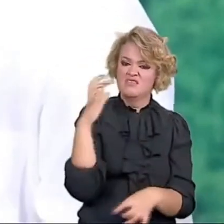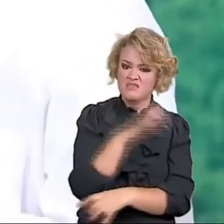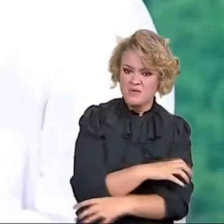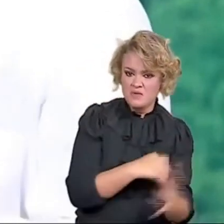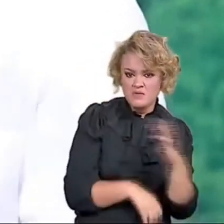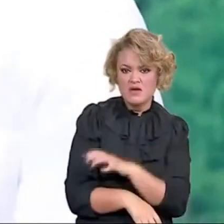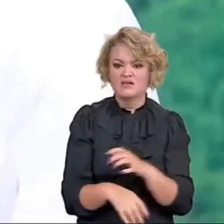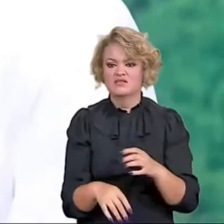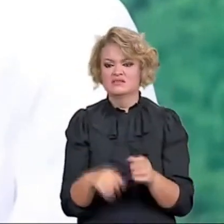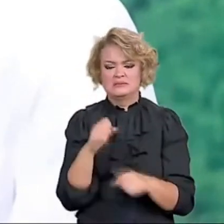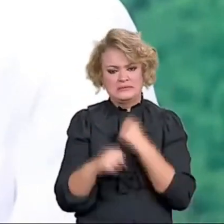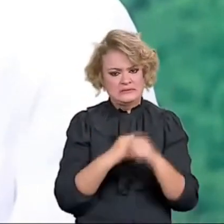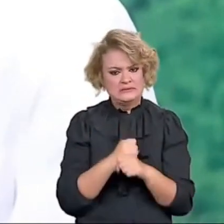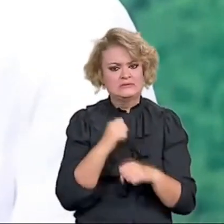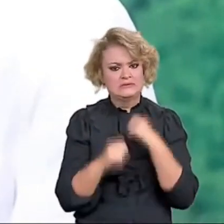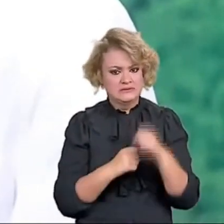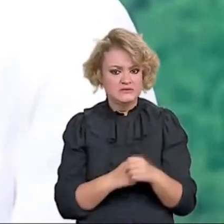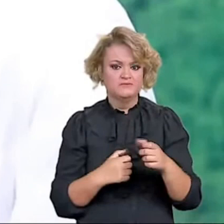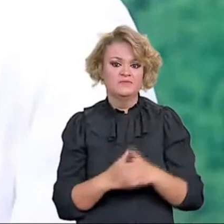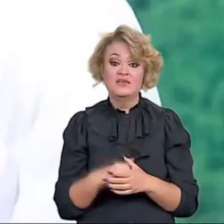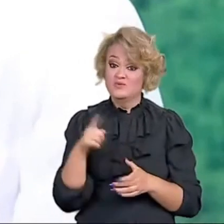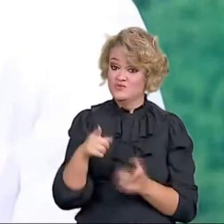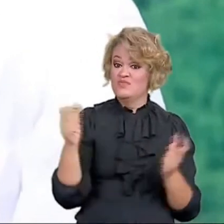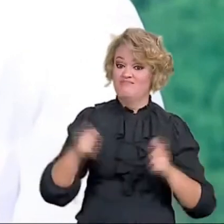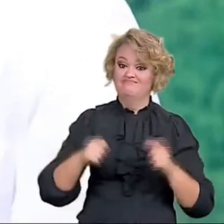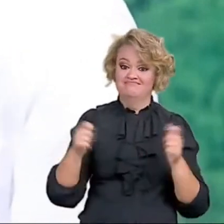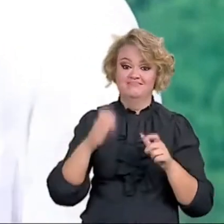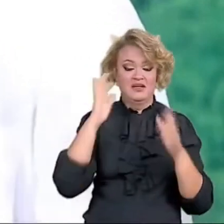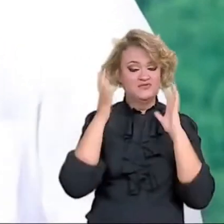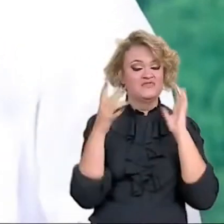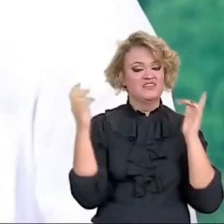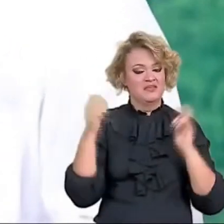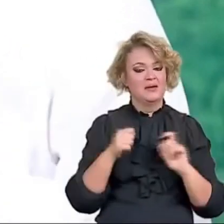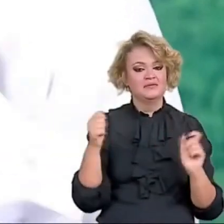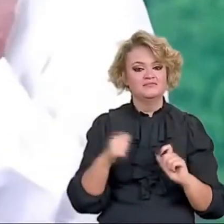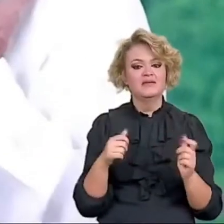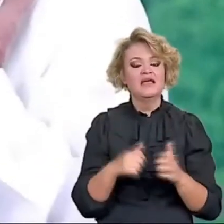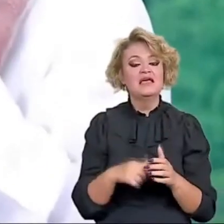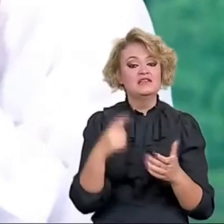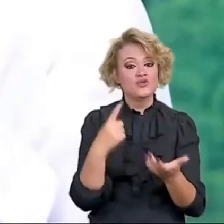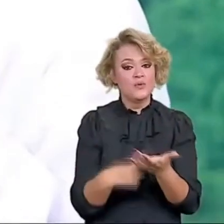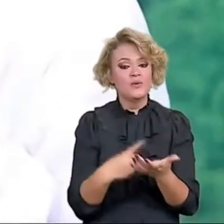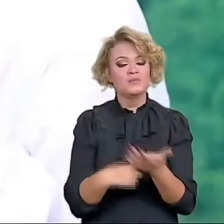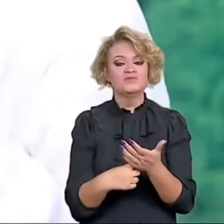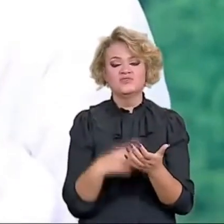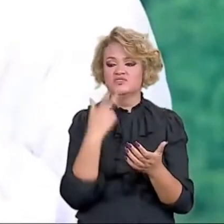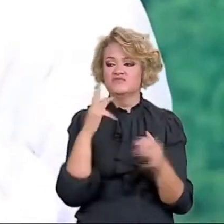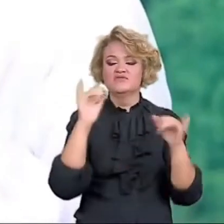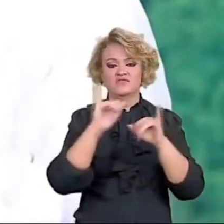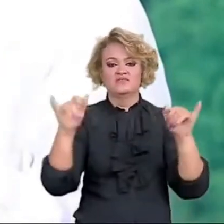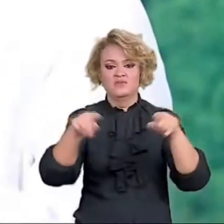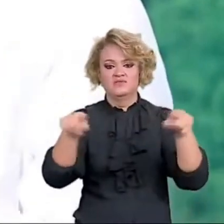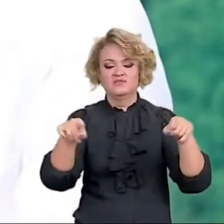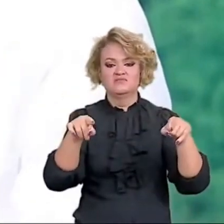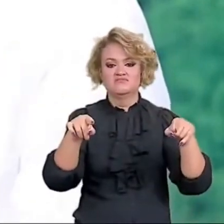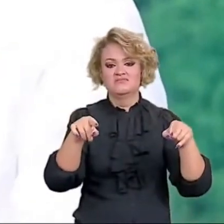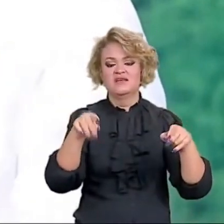ano. Então, isso é possível acabar. Então, esse compromisso nós assumimos publicamente em 2000